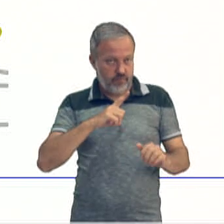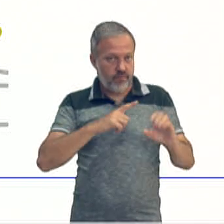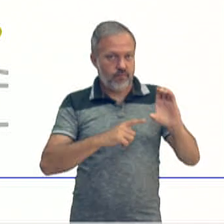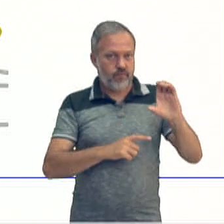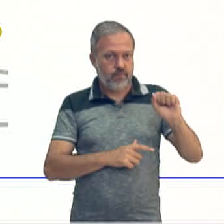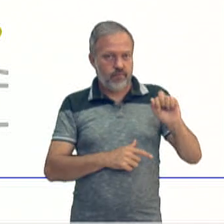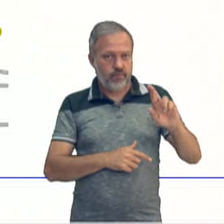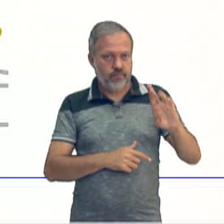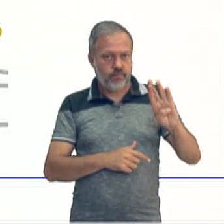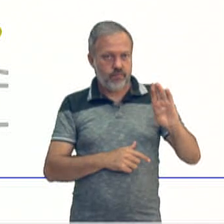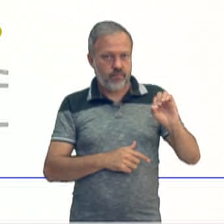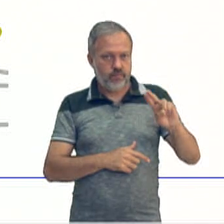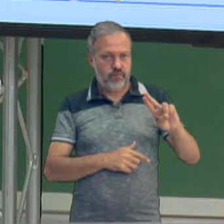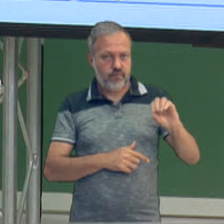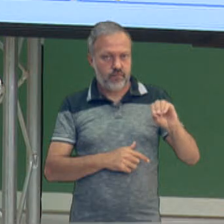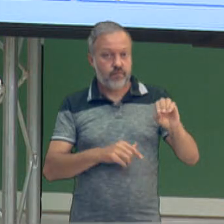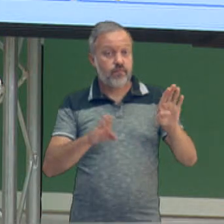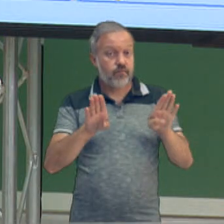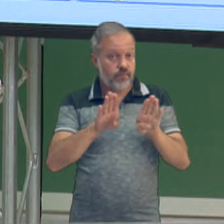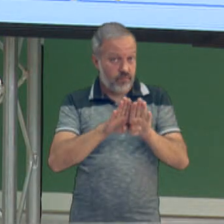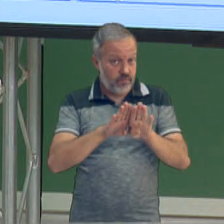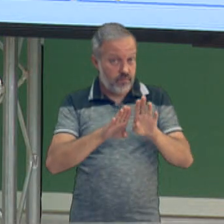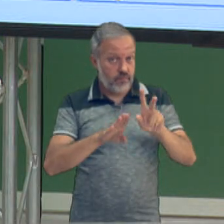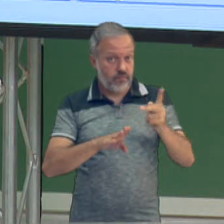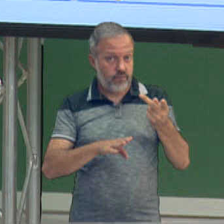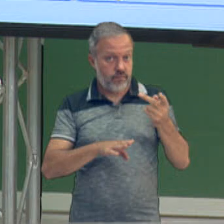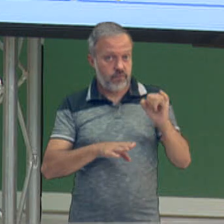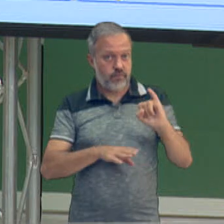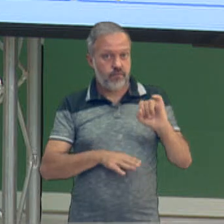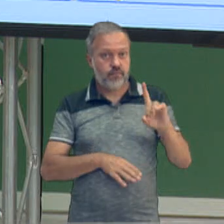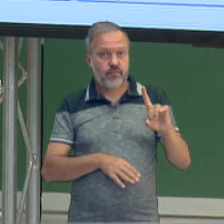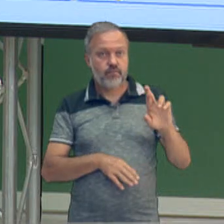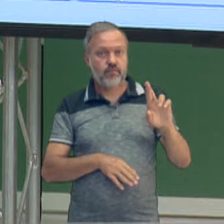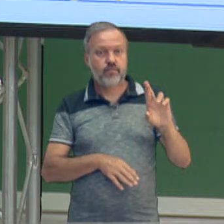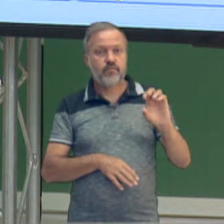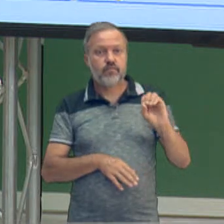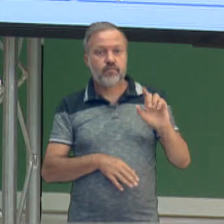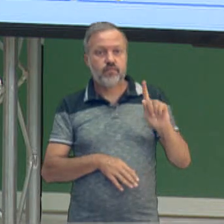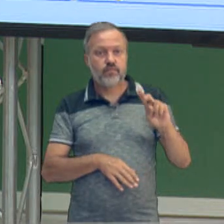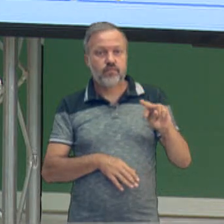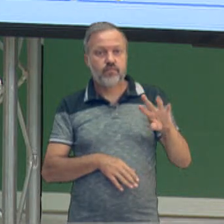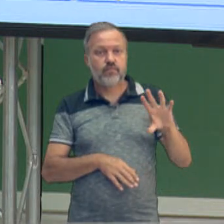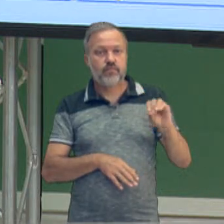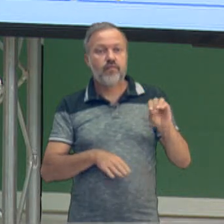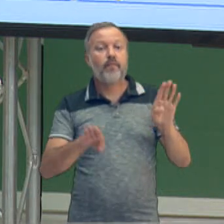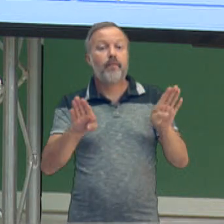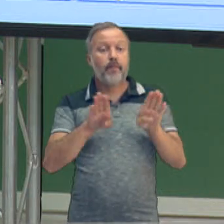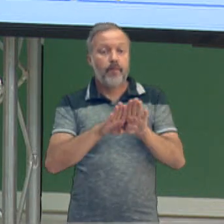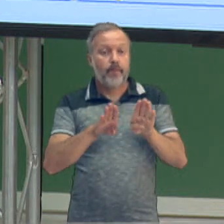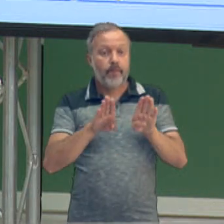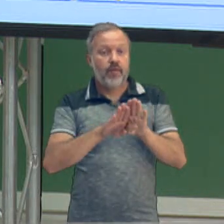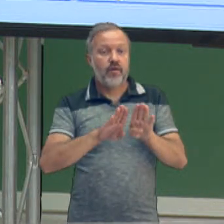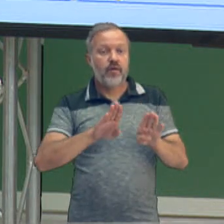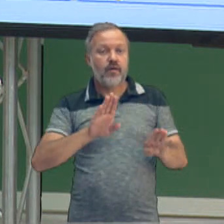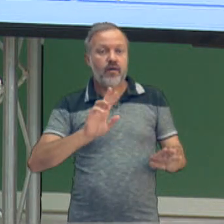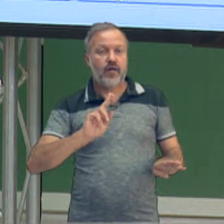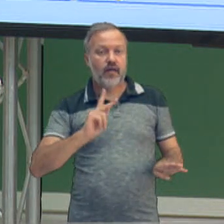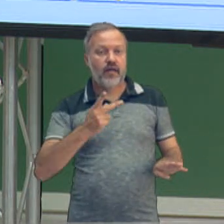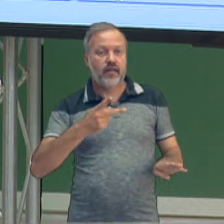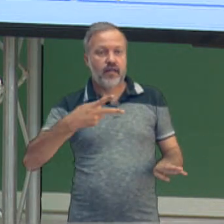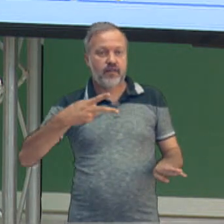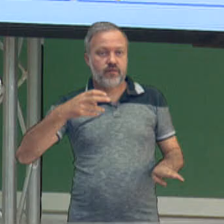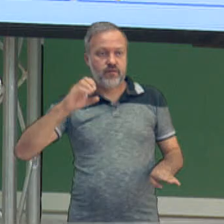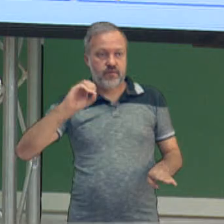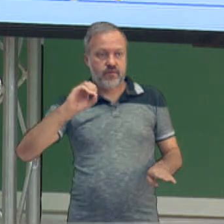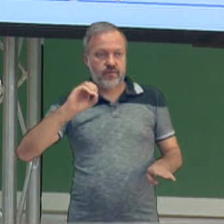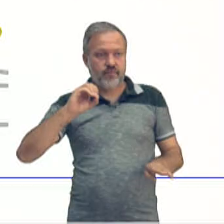hidrogênio e por um pouquinho de oxigênio. E eles são solúveis em solventes que também são apolares, gente. Por exemplo, o álcool e o éter. E